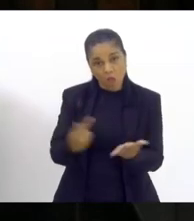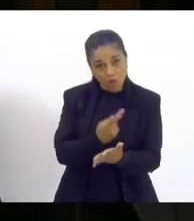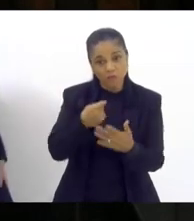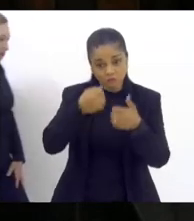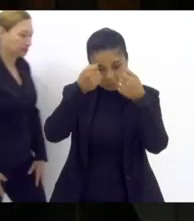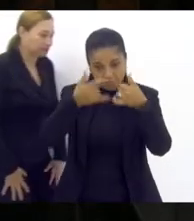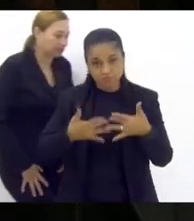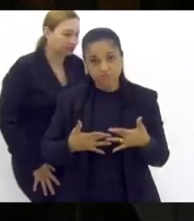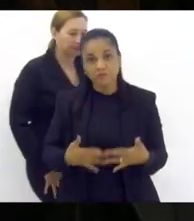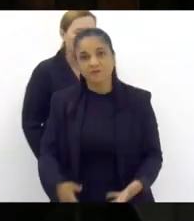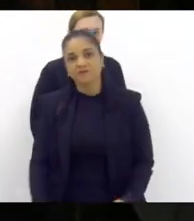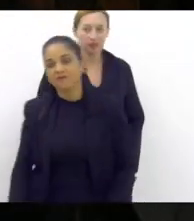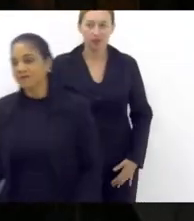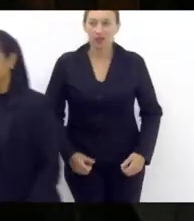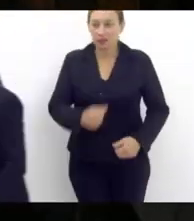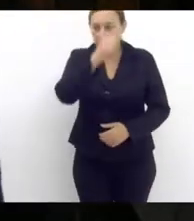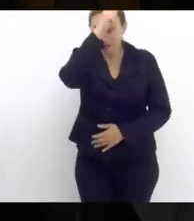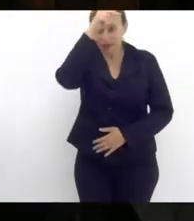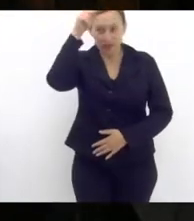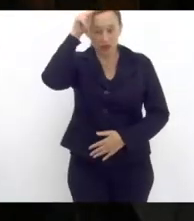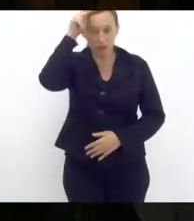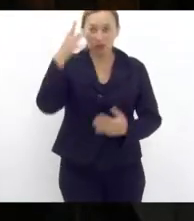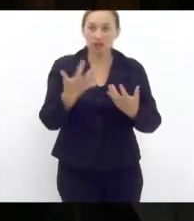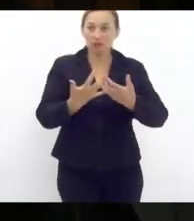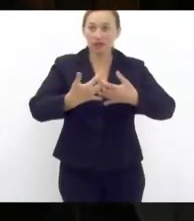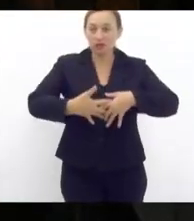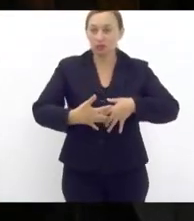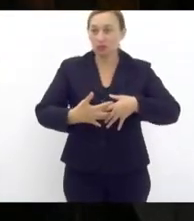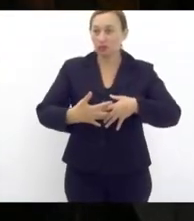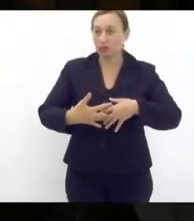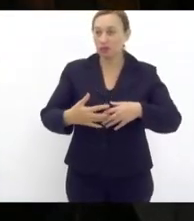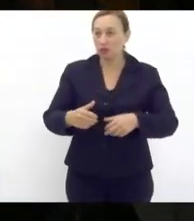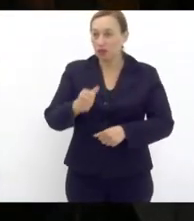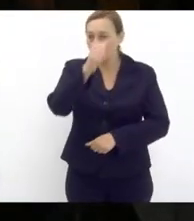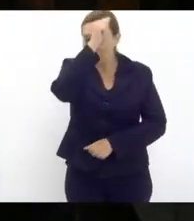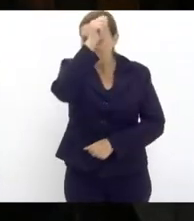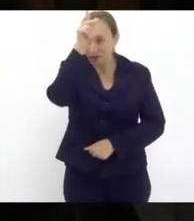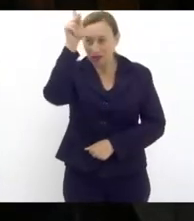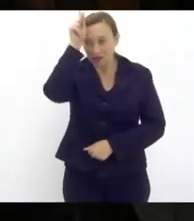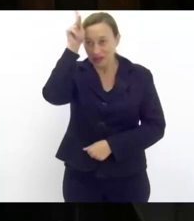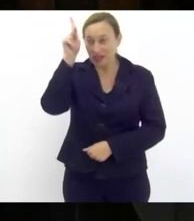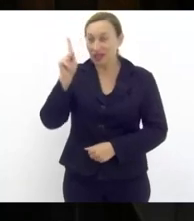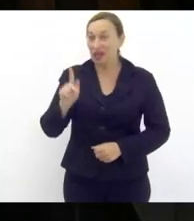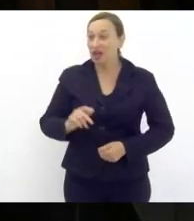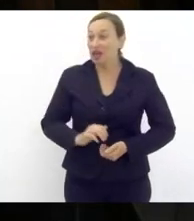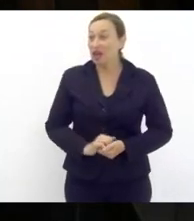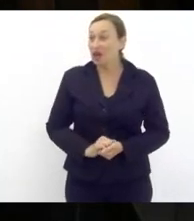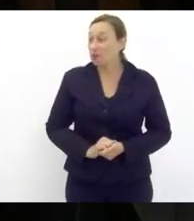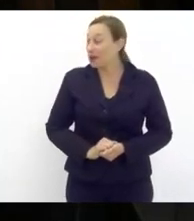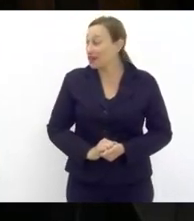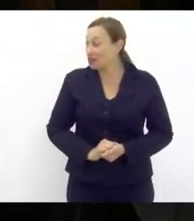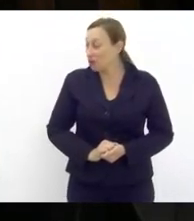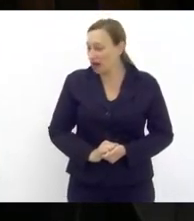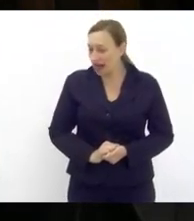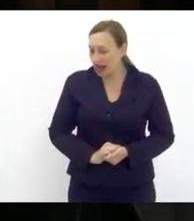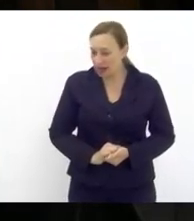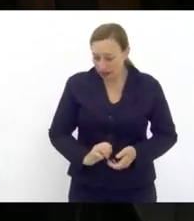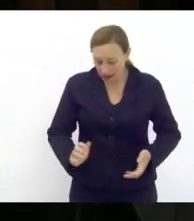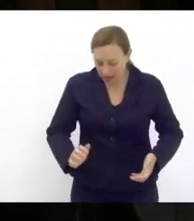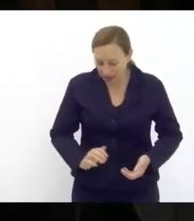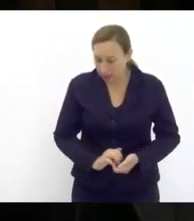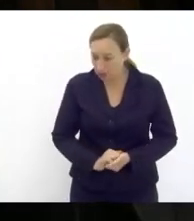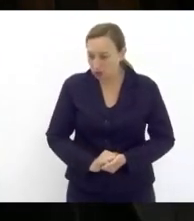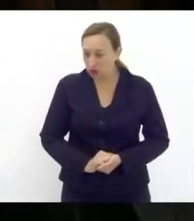na prefeitura de Petrópolis. O mesmo prefeito que embolsou 30 milhões de reais da Casa